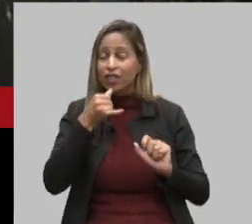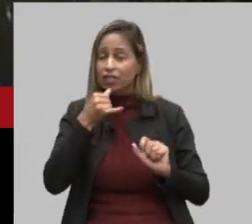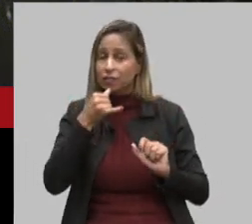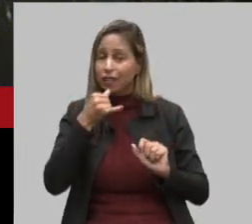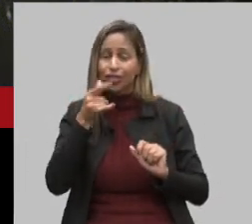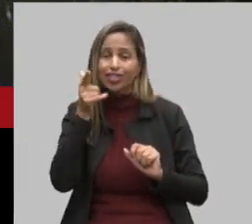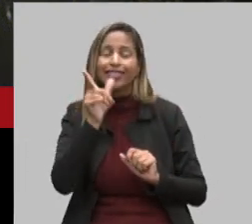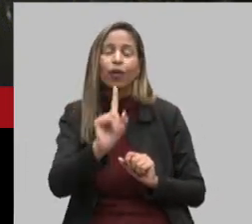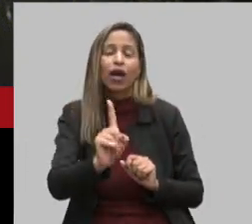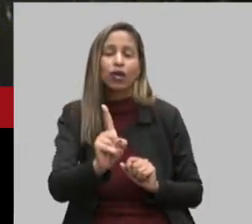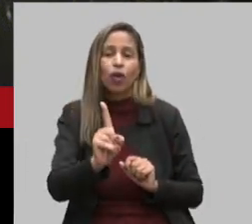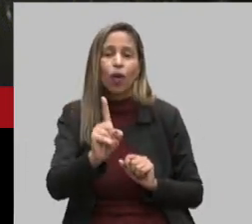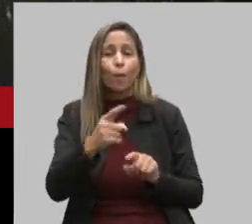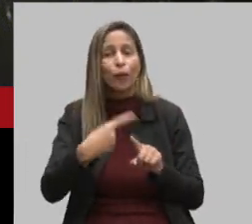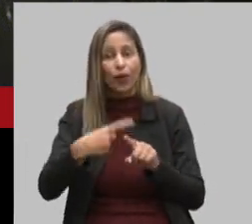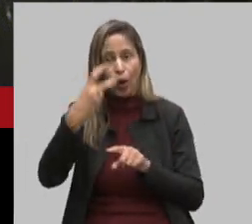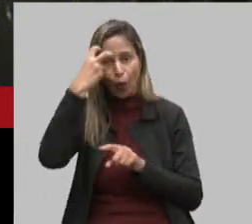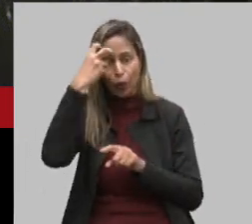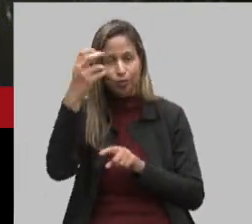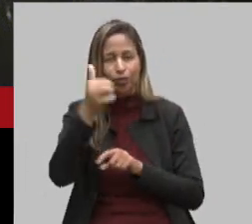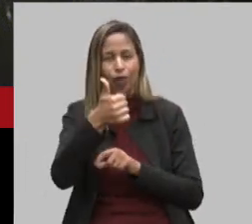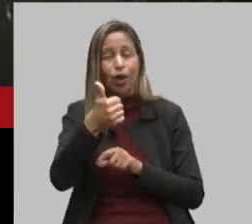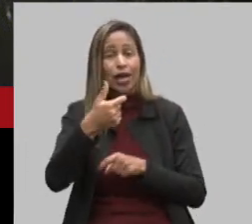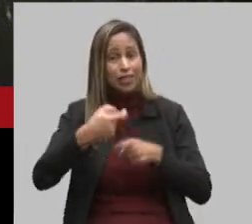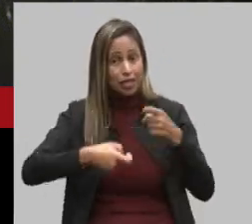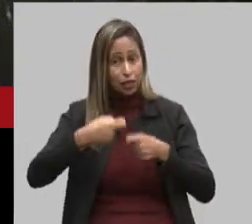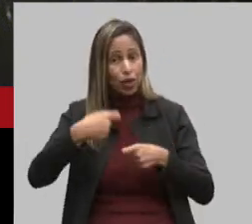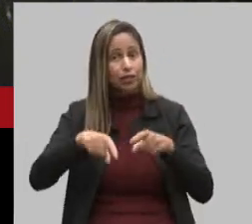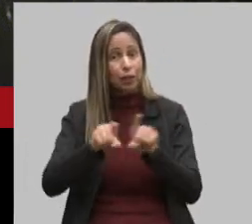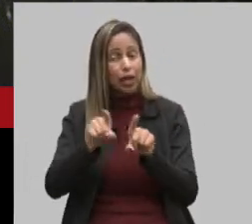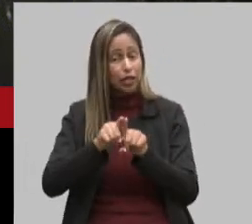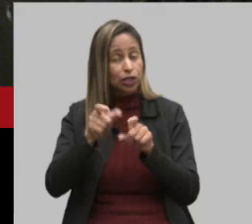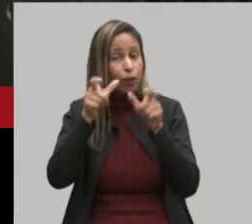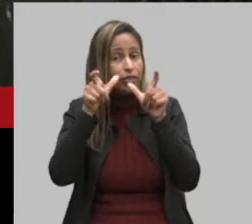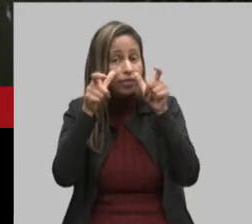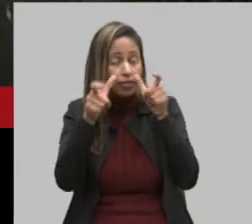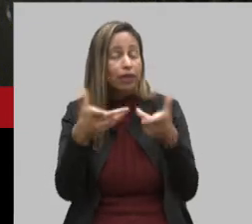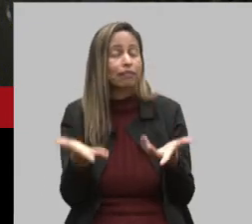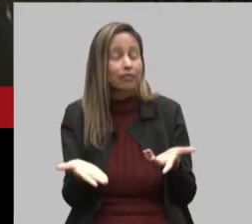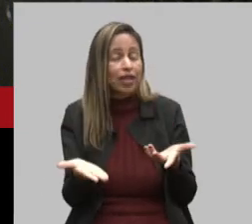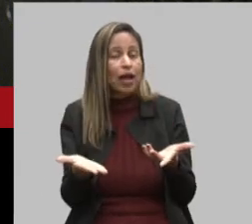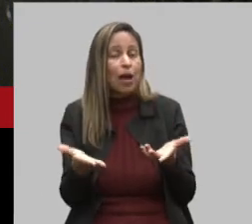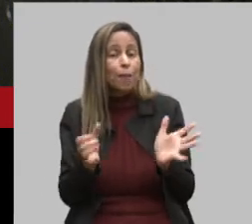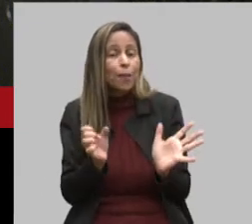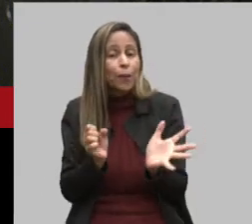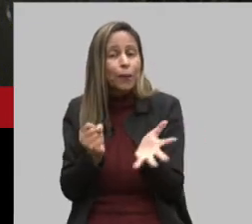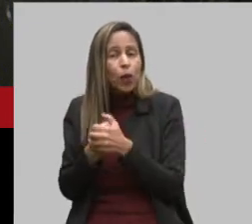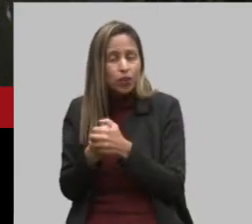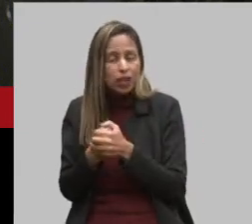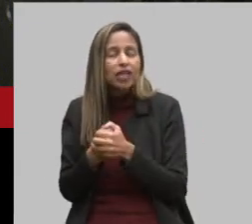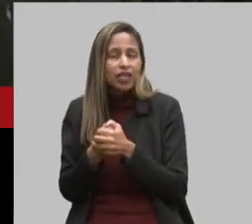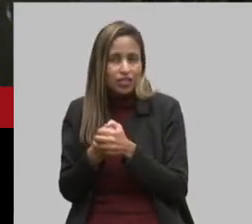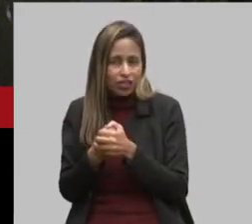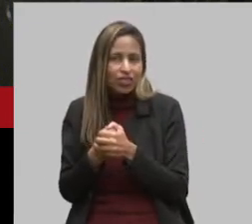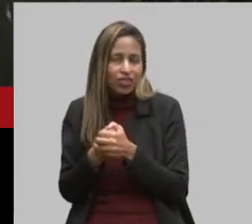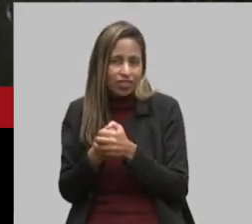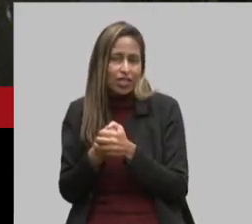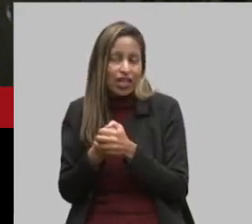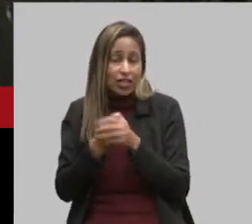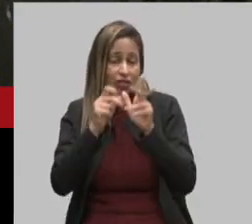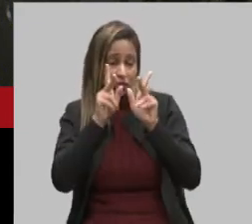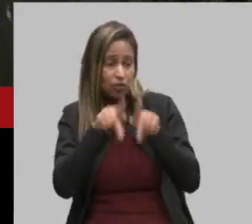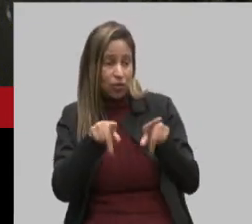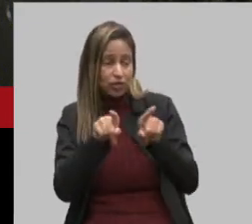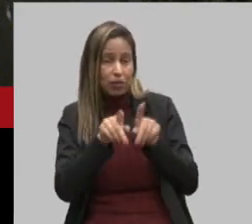né cultura também é bom mas sexualidade também seria um tema muito interessante da gente proteger a si próprio a proteger os outros a